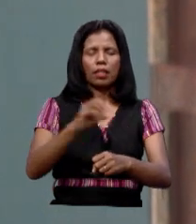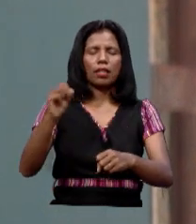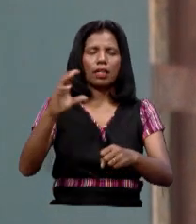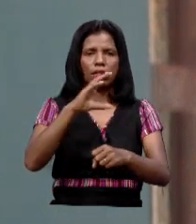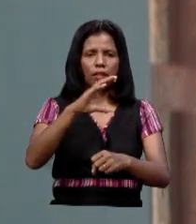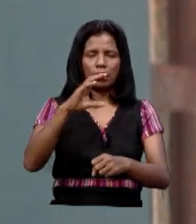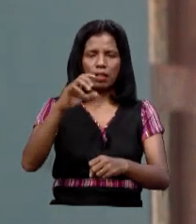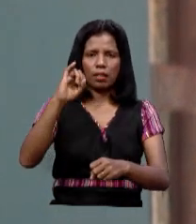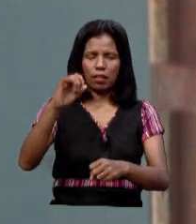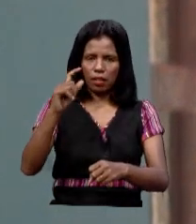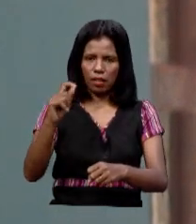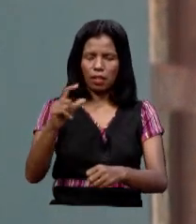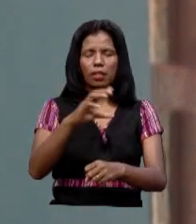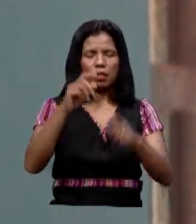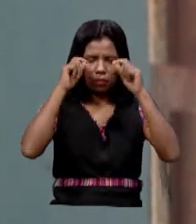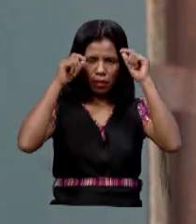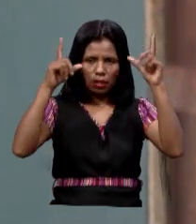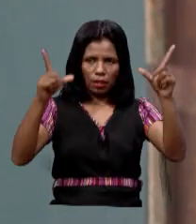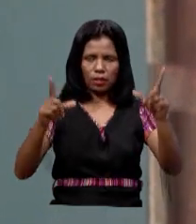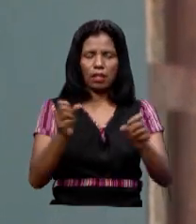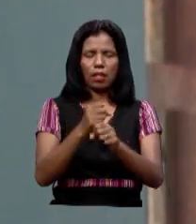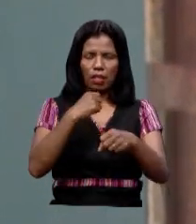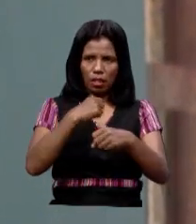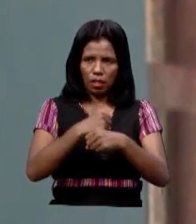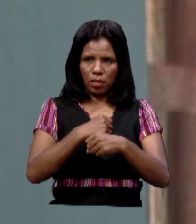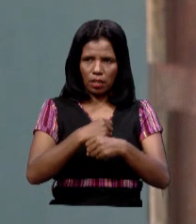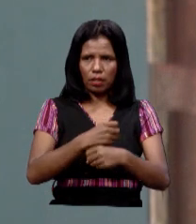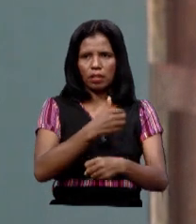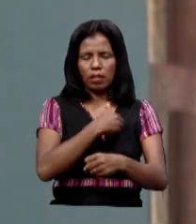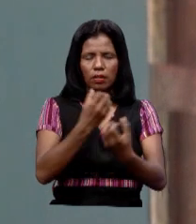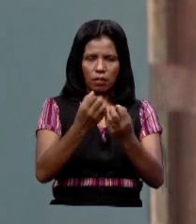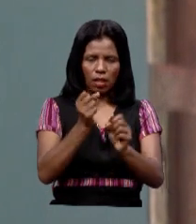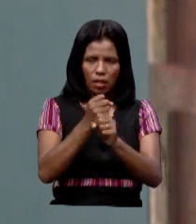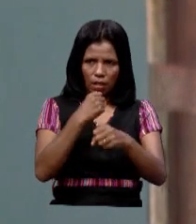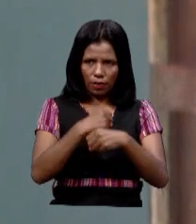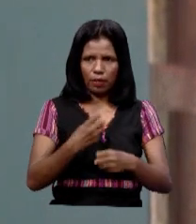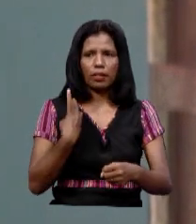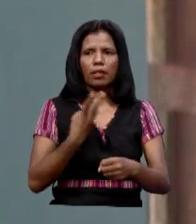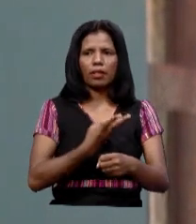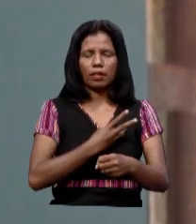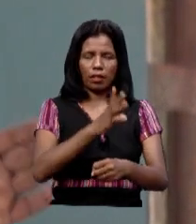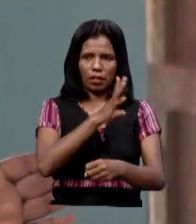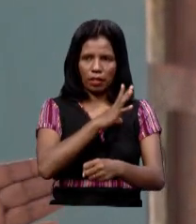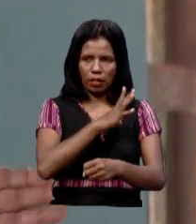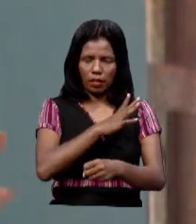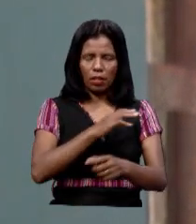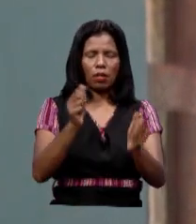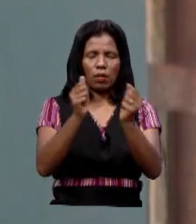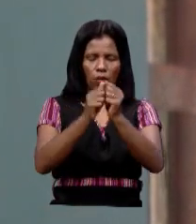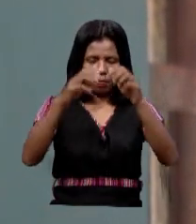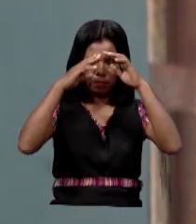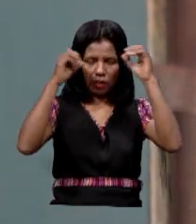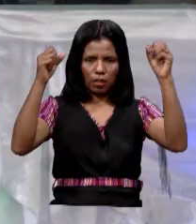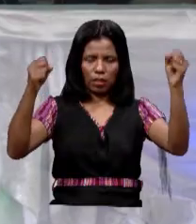buat logo kita mos makni halo, buat logo kita mos sidau halo. Então ita rei kata, o presidente, ita ne